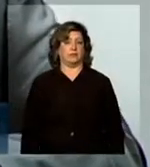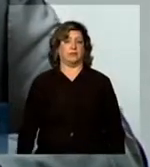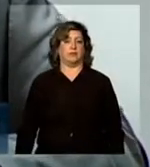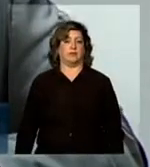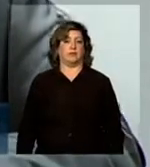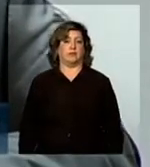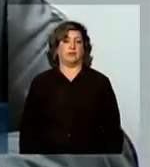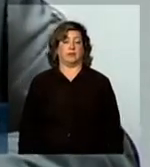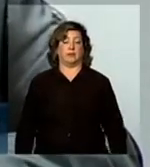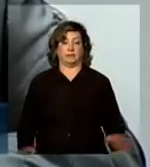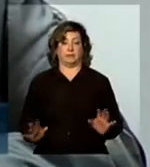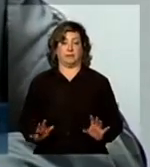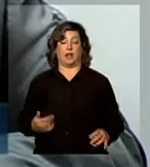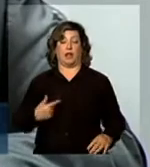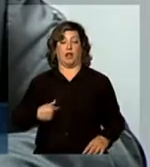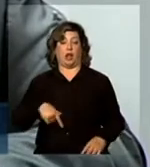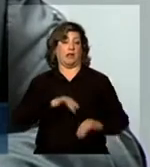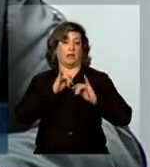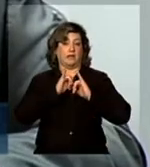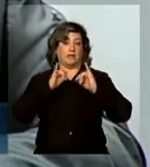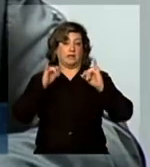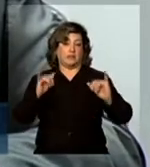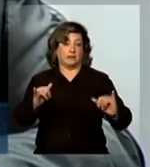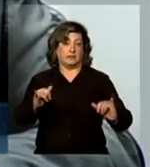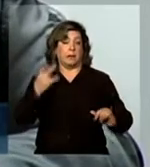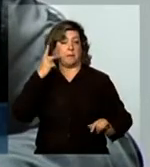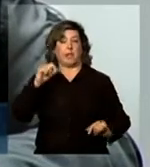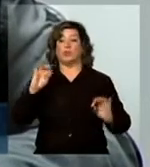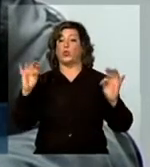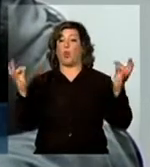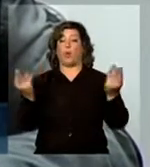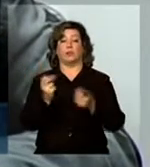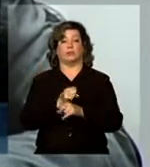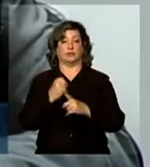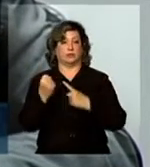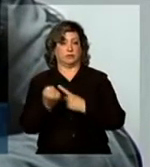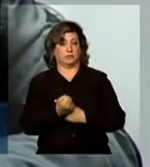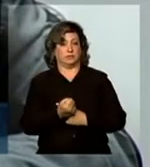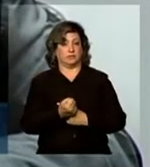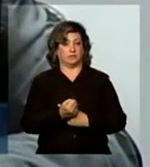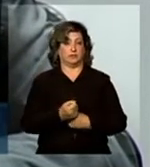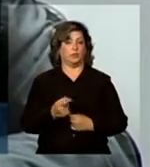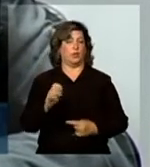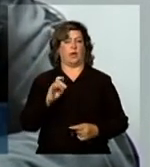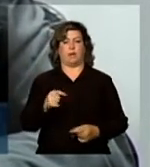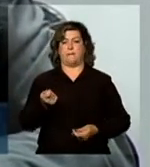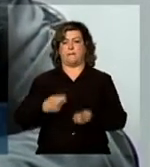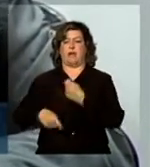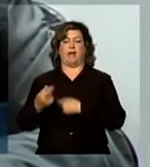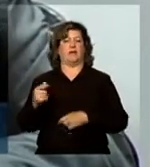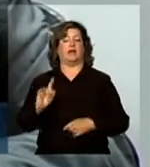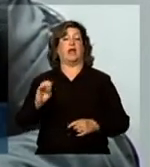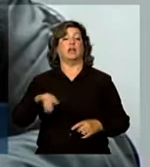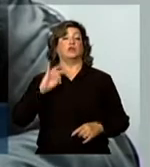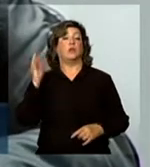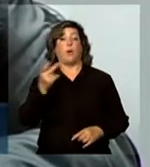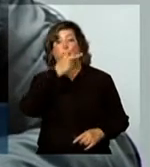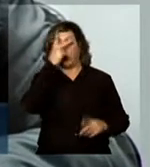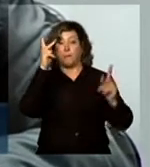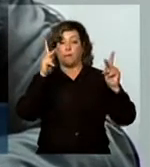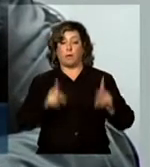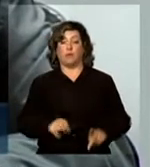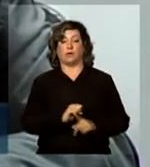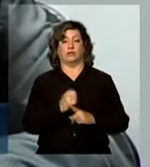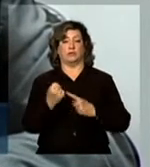Bom, a mensagem que nós estamos dando para toda a sociedade, não é para o mercado financeiro, mas para toda a sociedade, é que